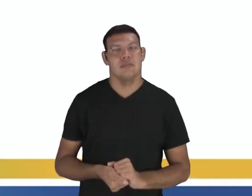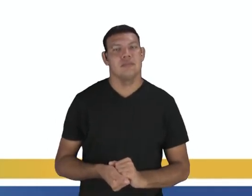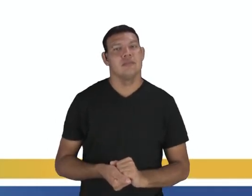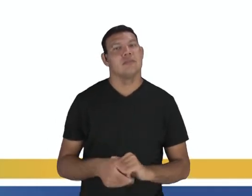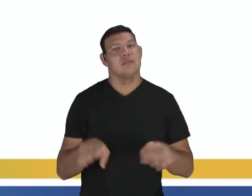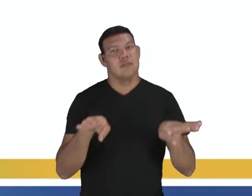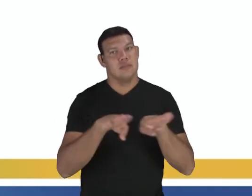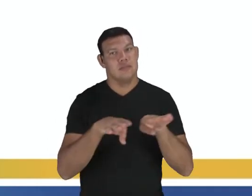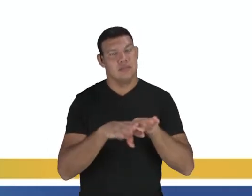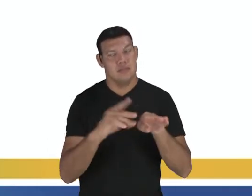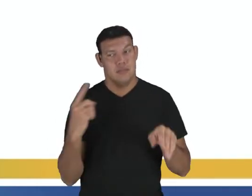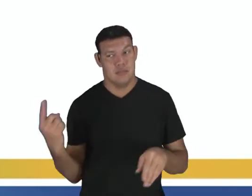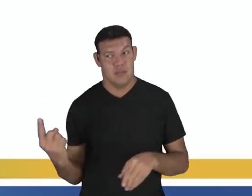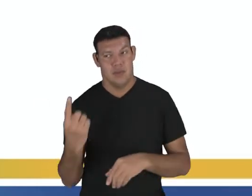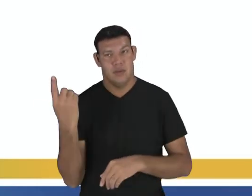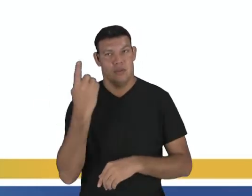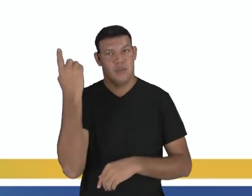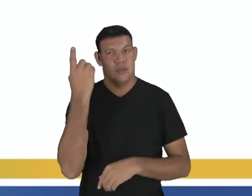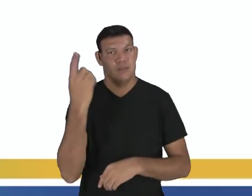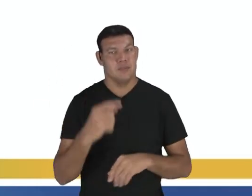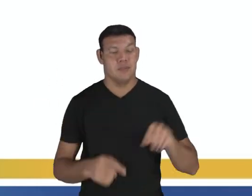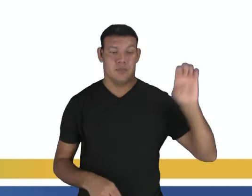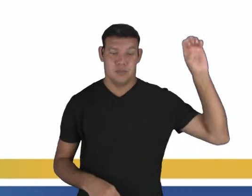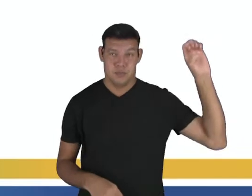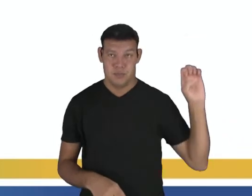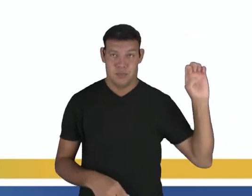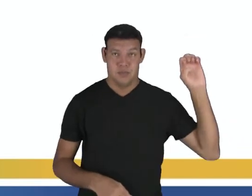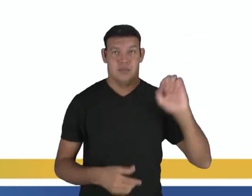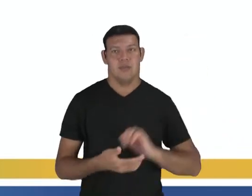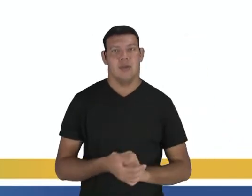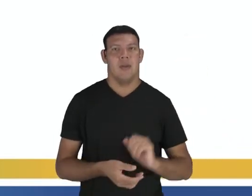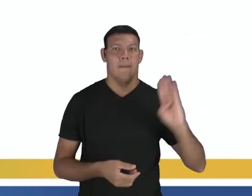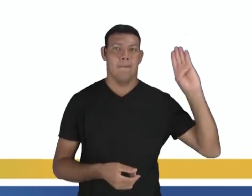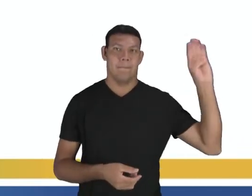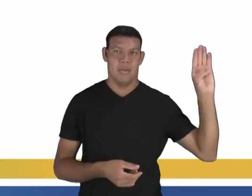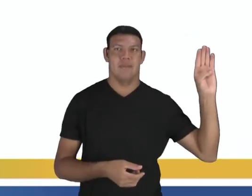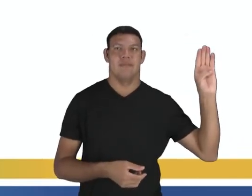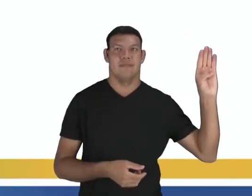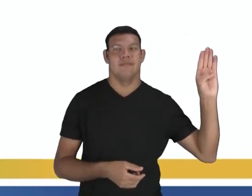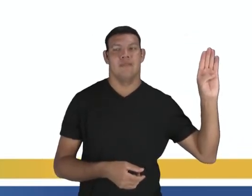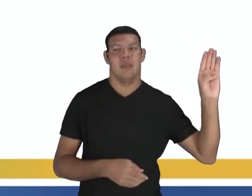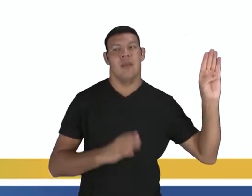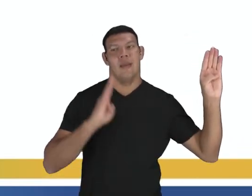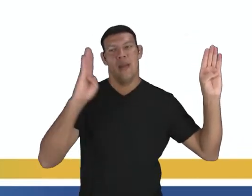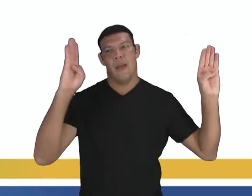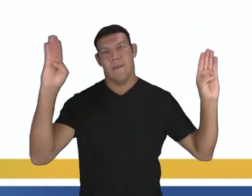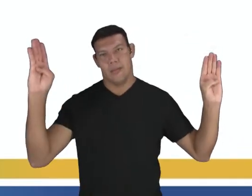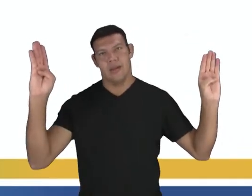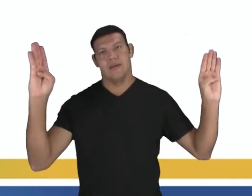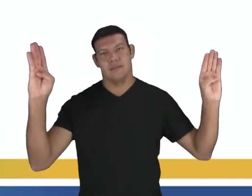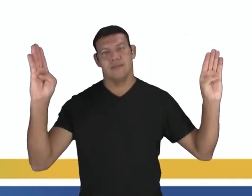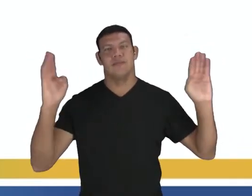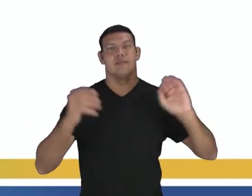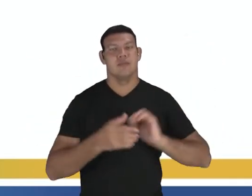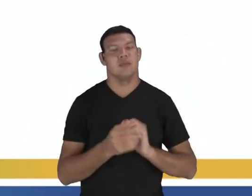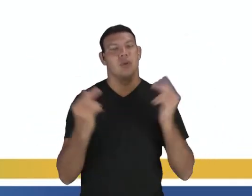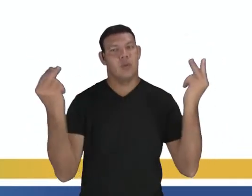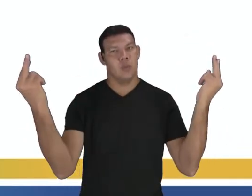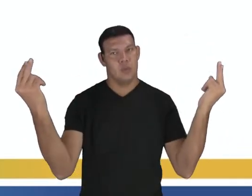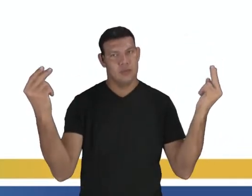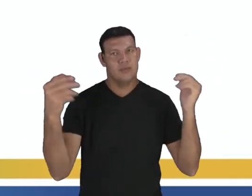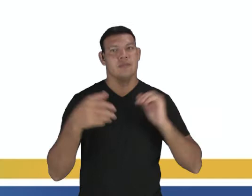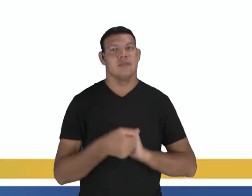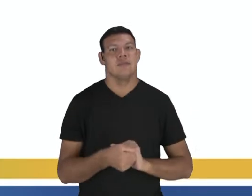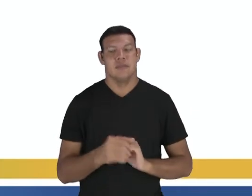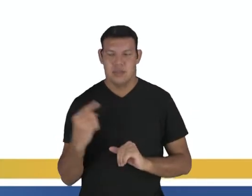mesma coisa vale para a minha altura ali do lado esquerdo. Ela é representada por B, então o lado direito também vai ser representado por B, porque